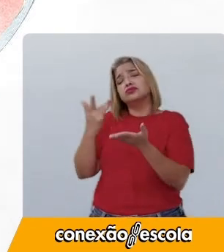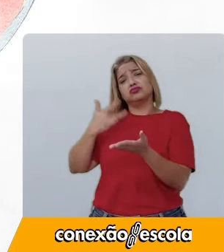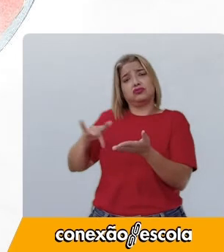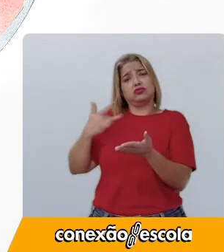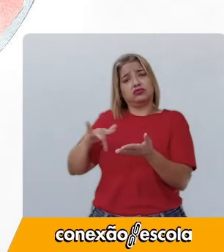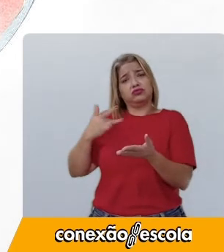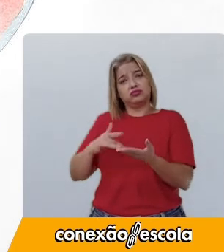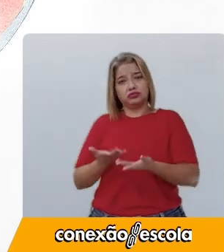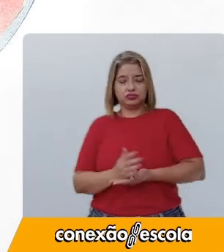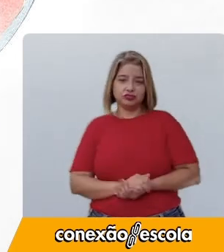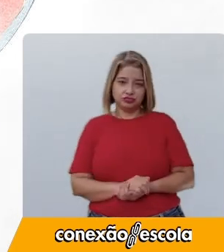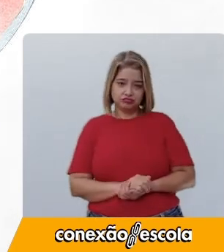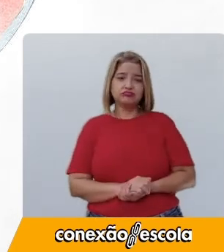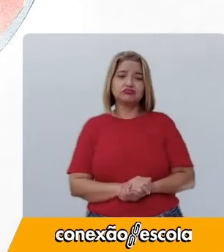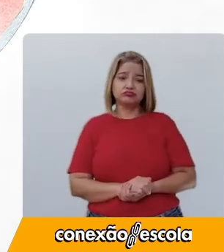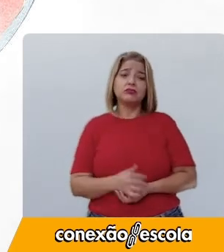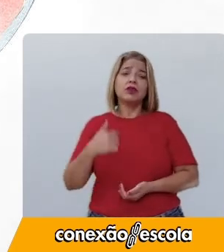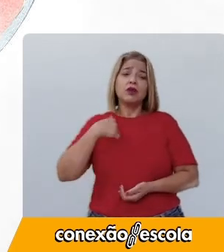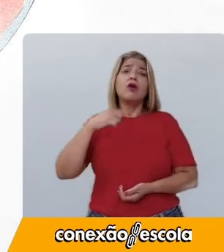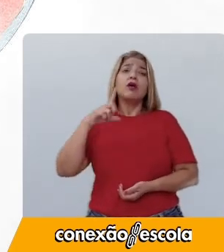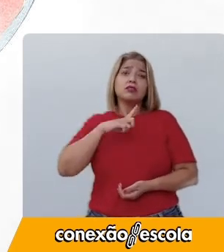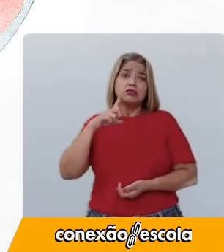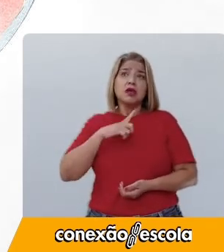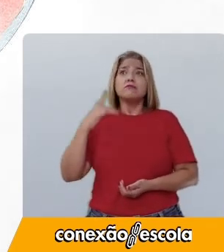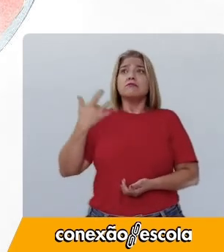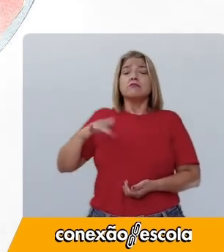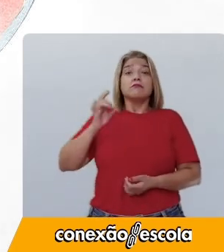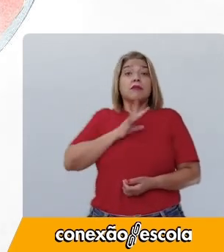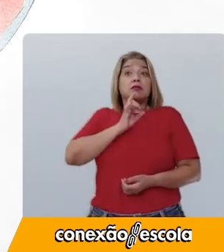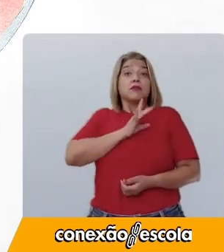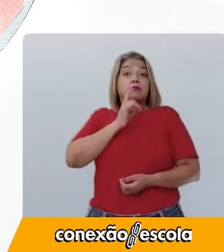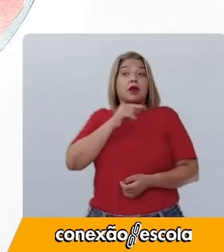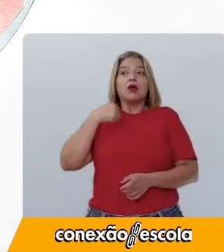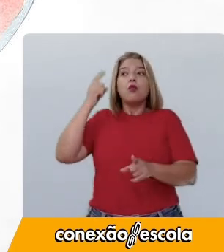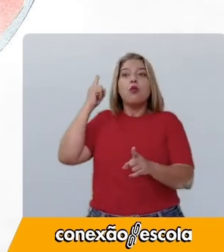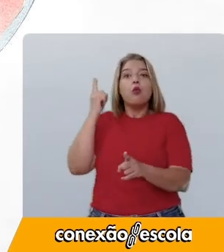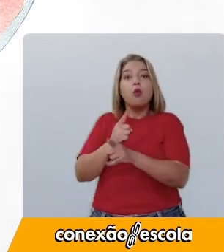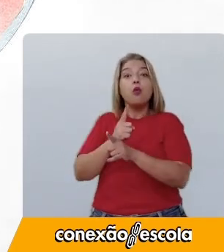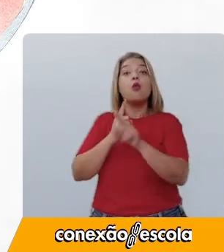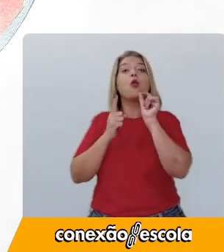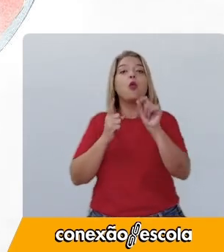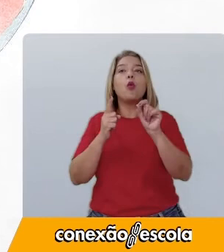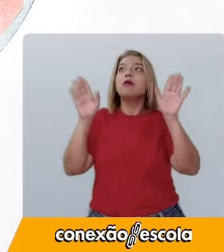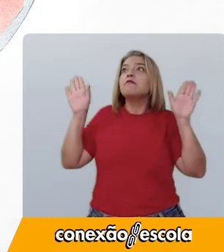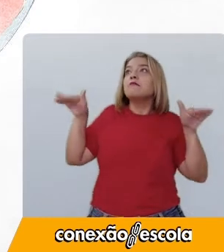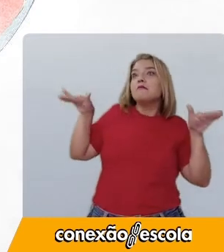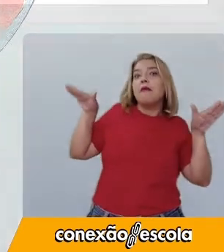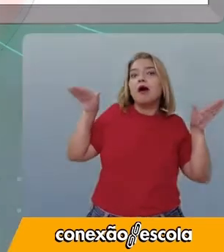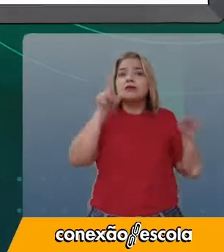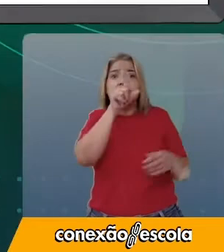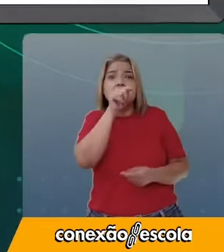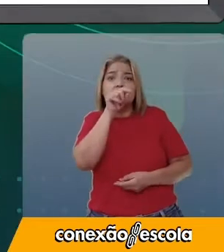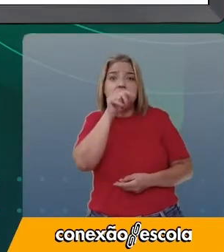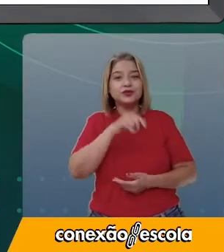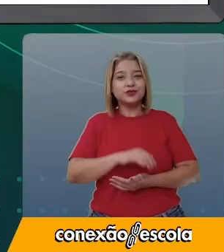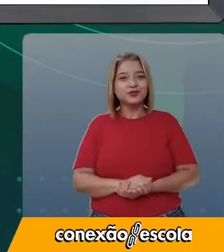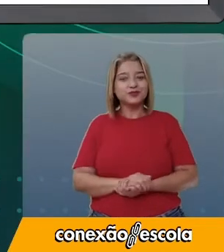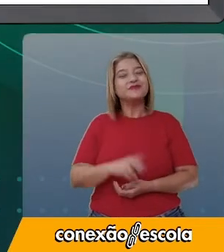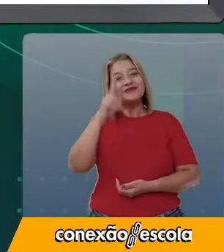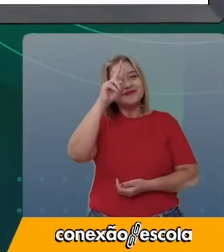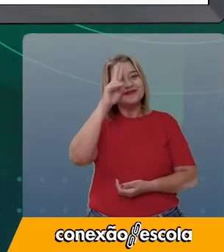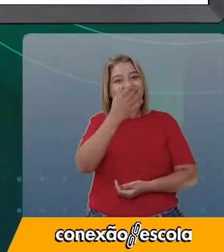coitado? Estou com medo danado. Encontrei um passarinho. Lembram